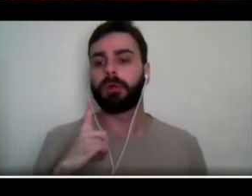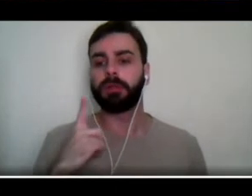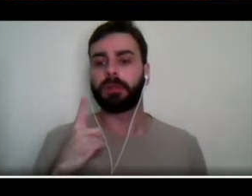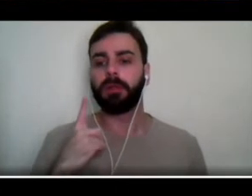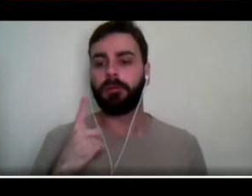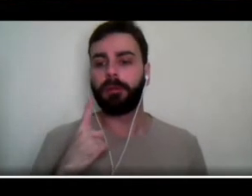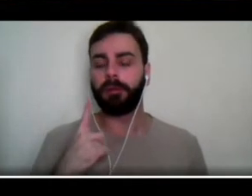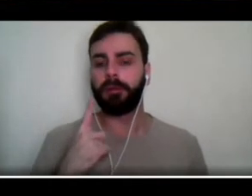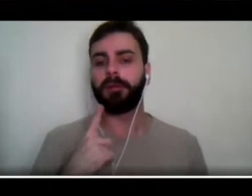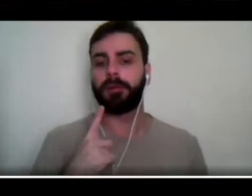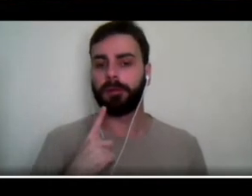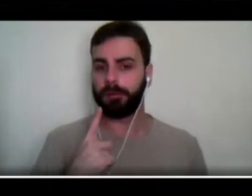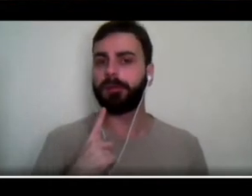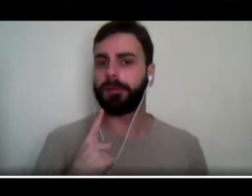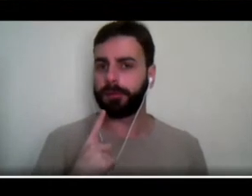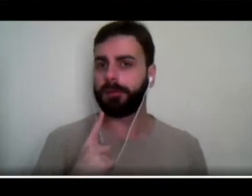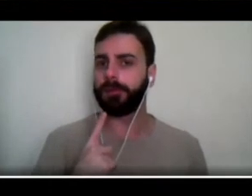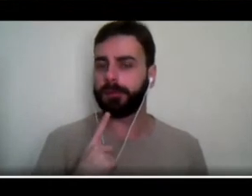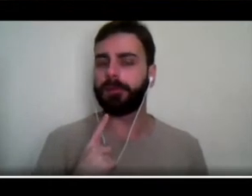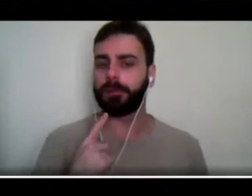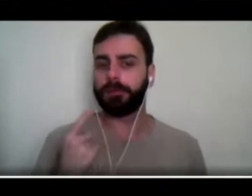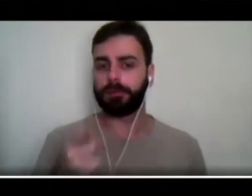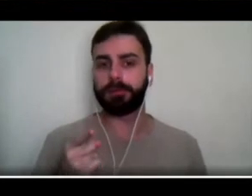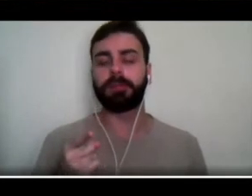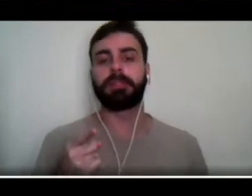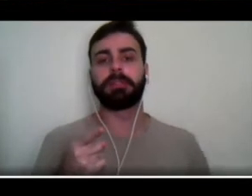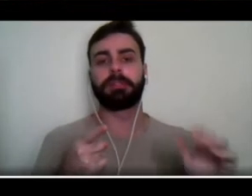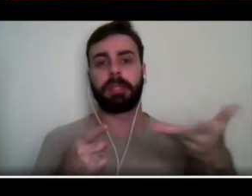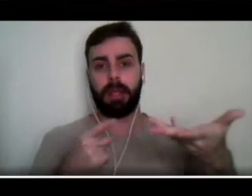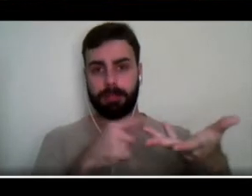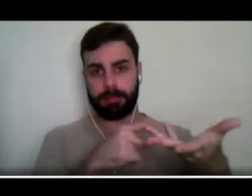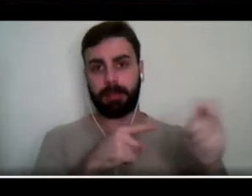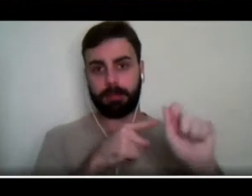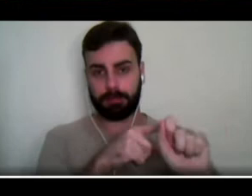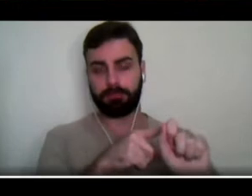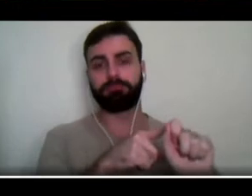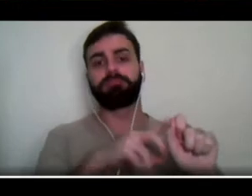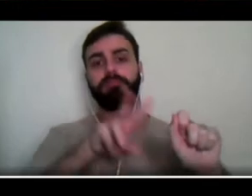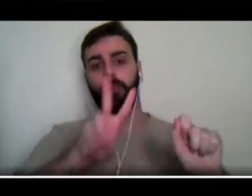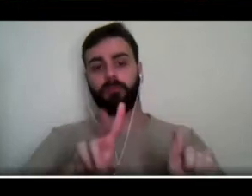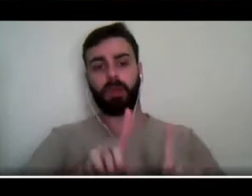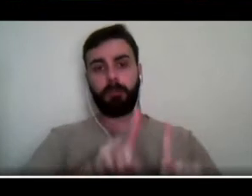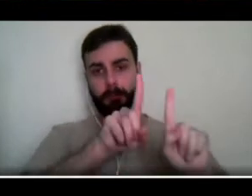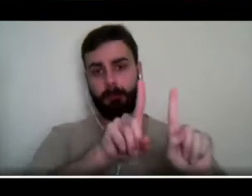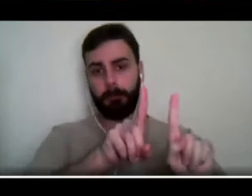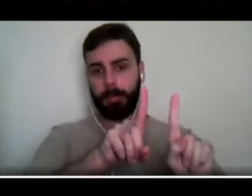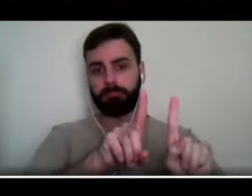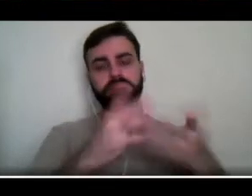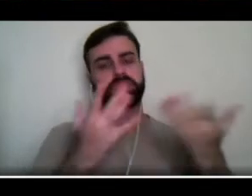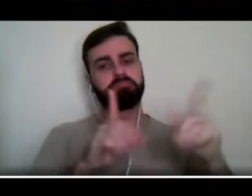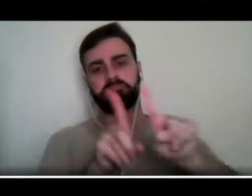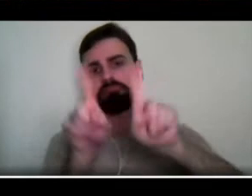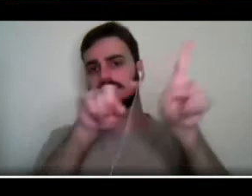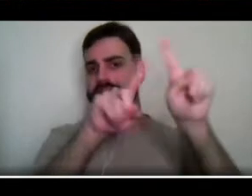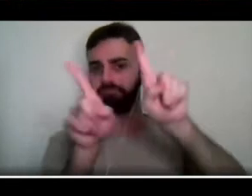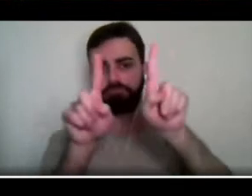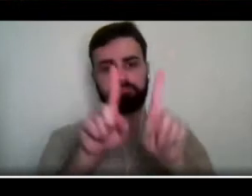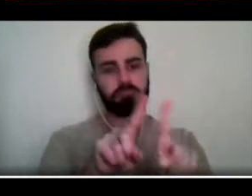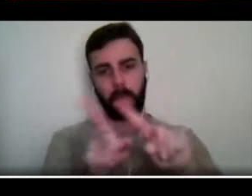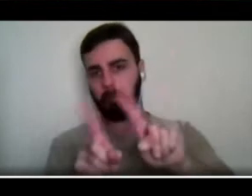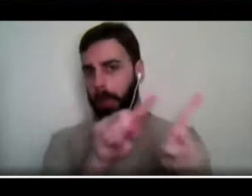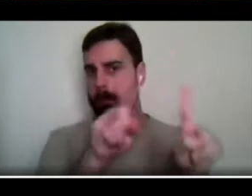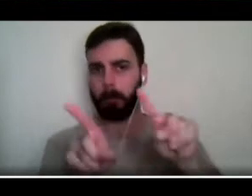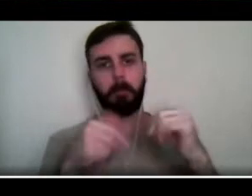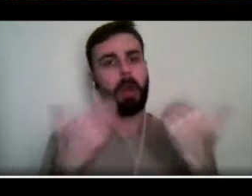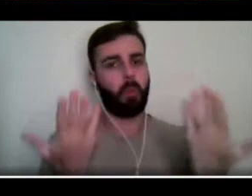a aceleração paralela à velocidade numa direção arbitrária que eu não consigo escrever, que é a direção da velocidade, vou botar um